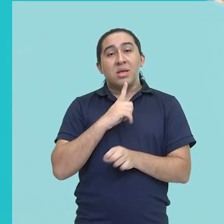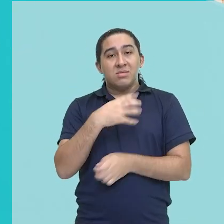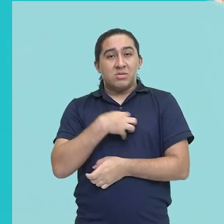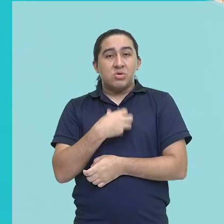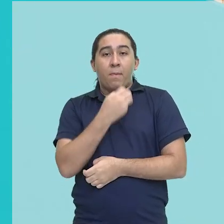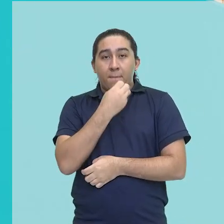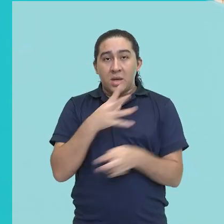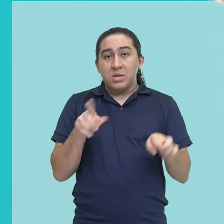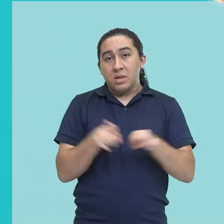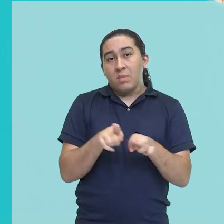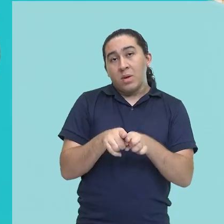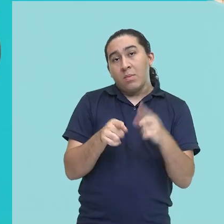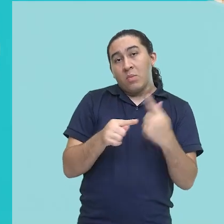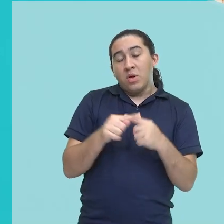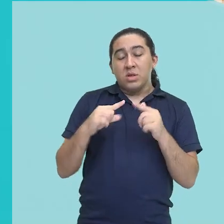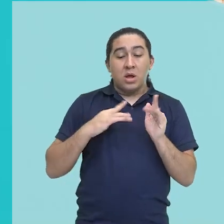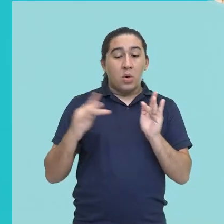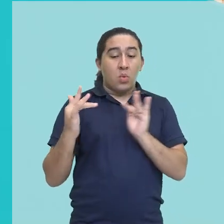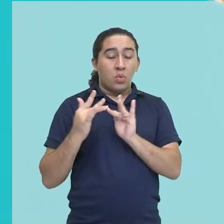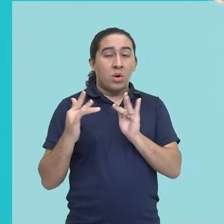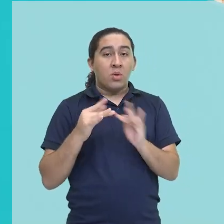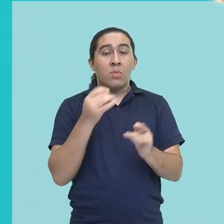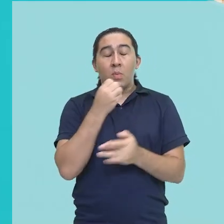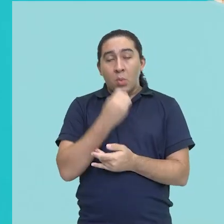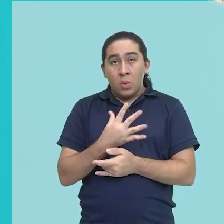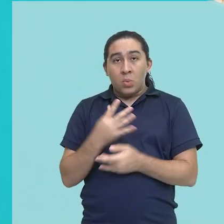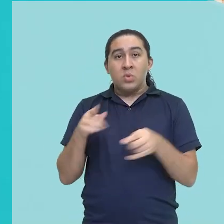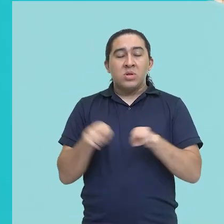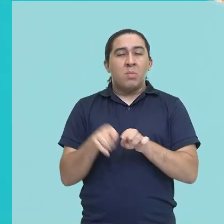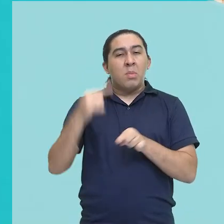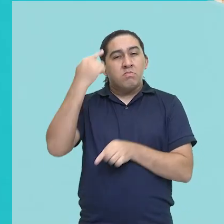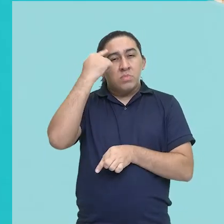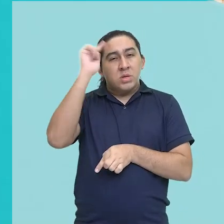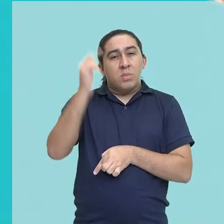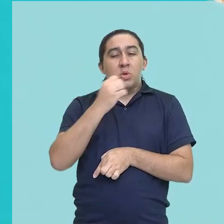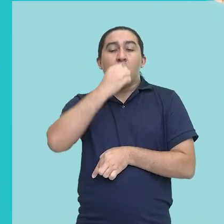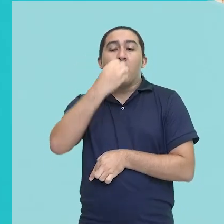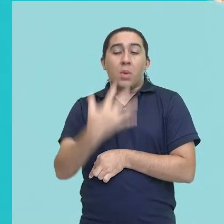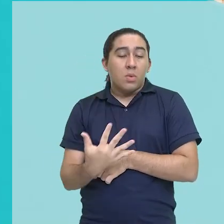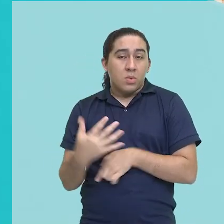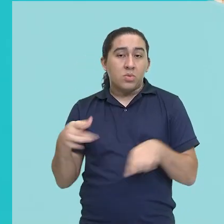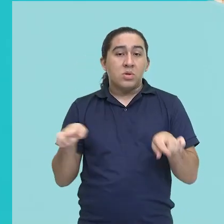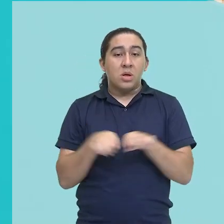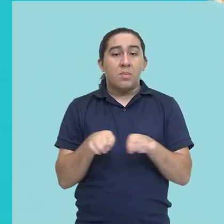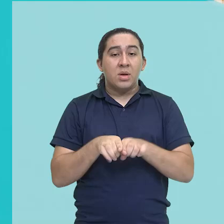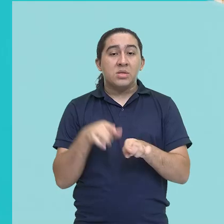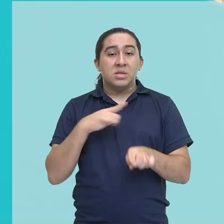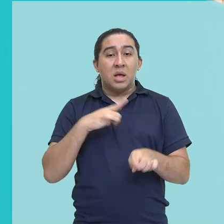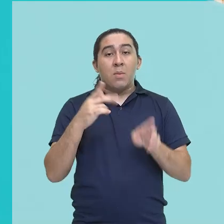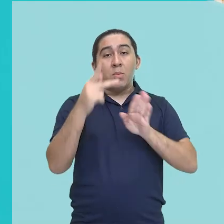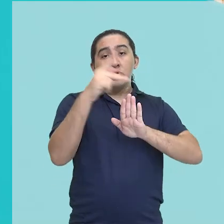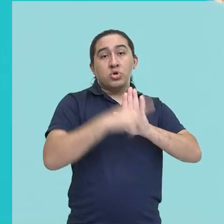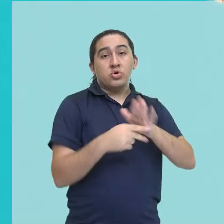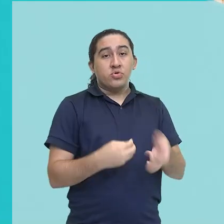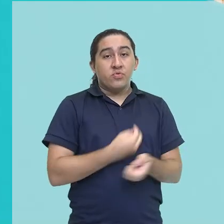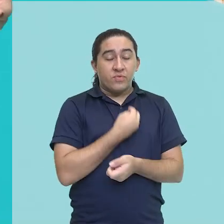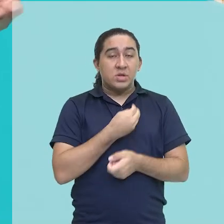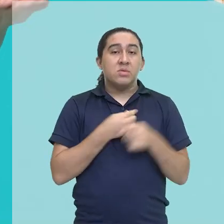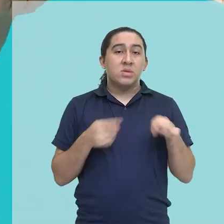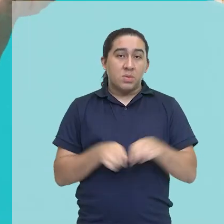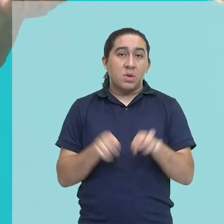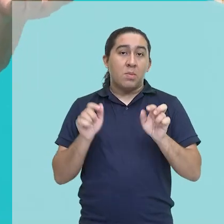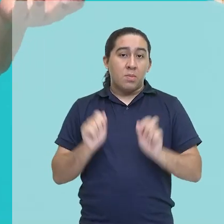vou transmitir energia, eu vou transmitir pensamentos positivos, eu tenho um projeto de vida e isso também